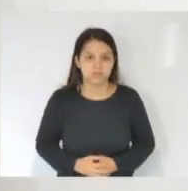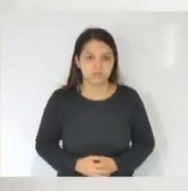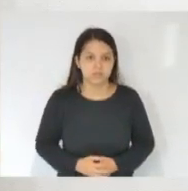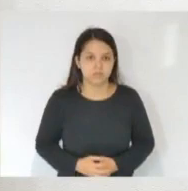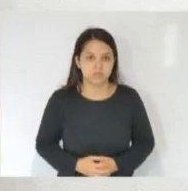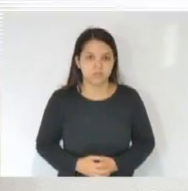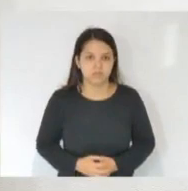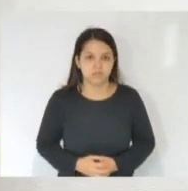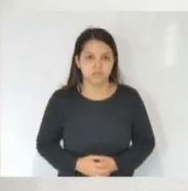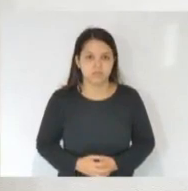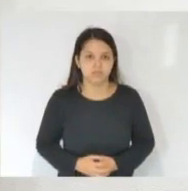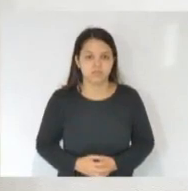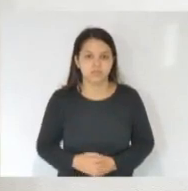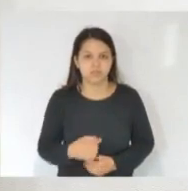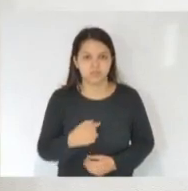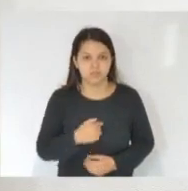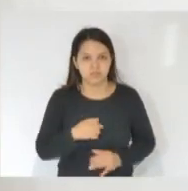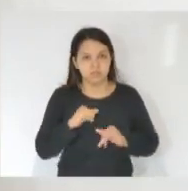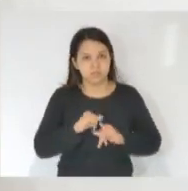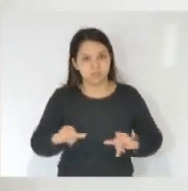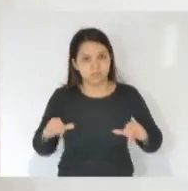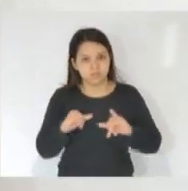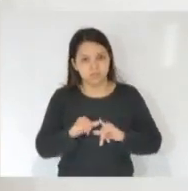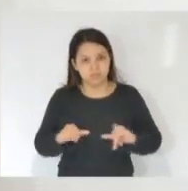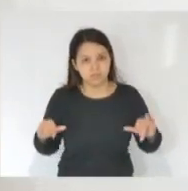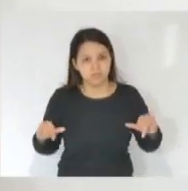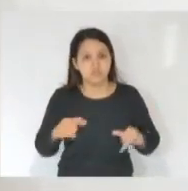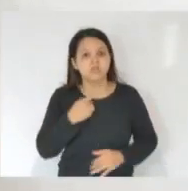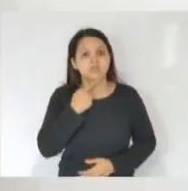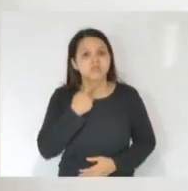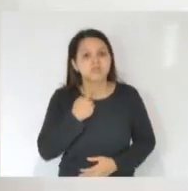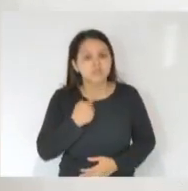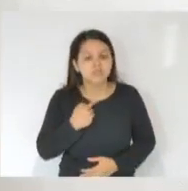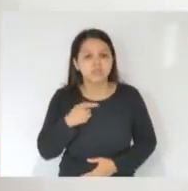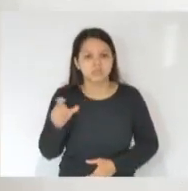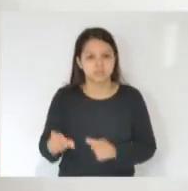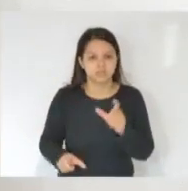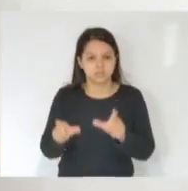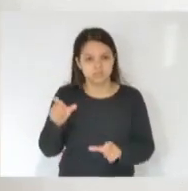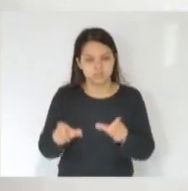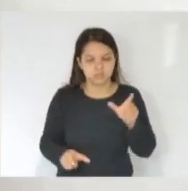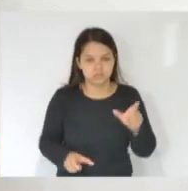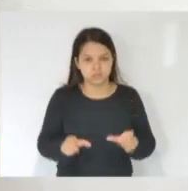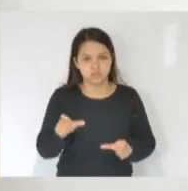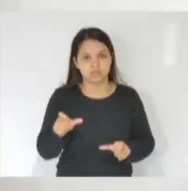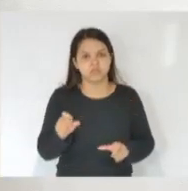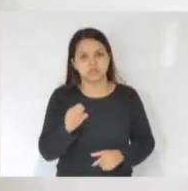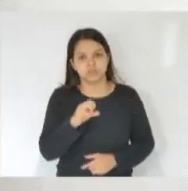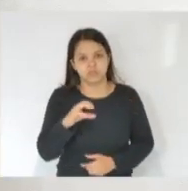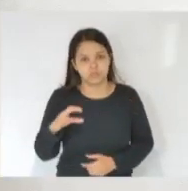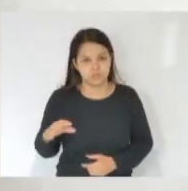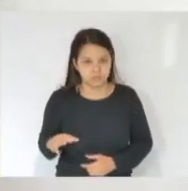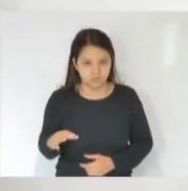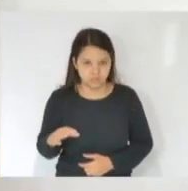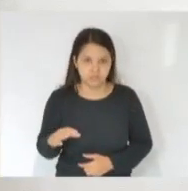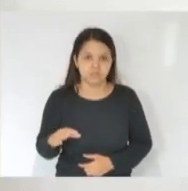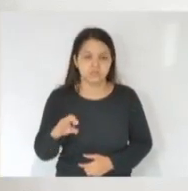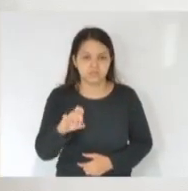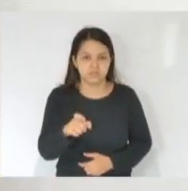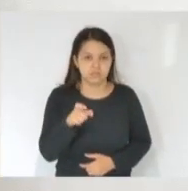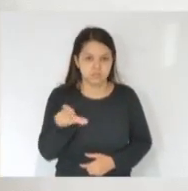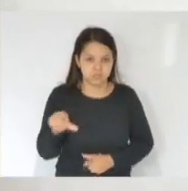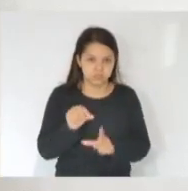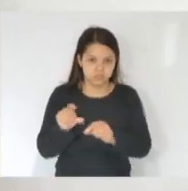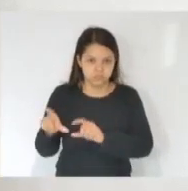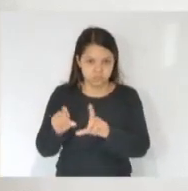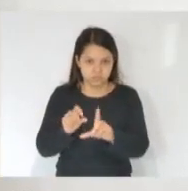Aqui é a verdadeira manifestação da vontade dos catarinenses, porquanto que o Executivo é eleito pela maioria,